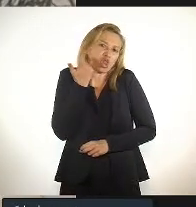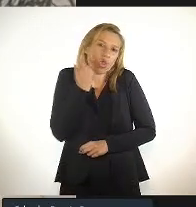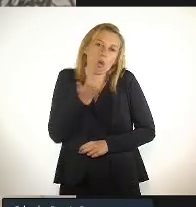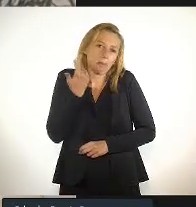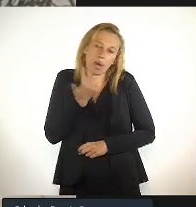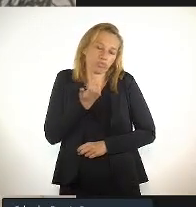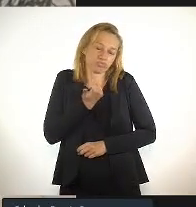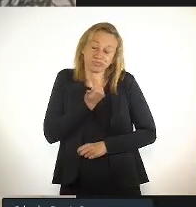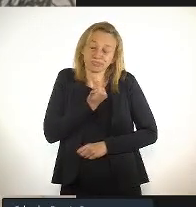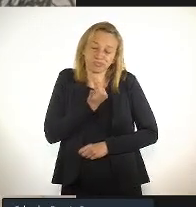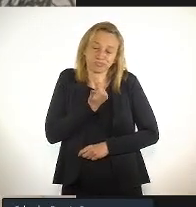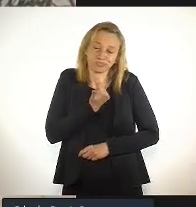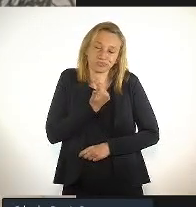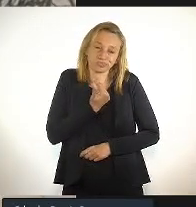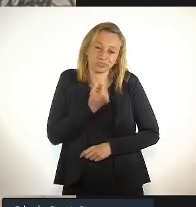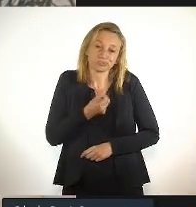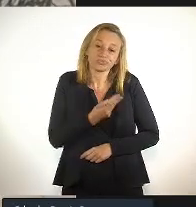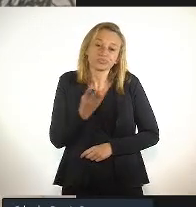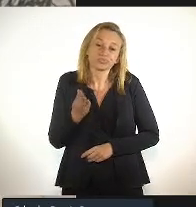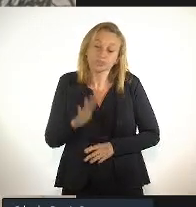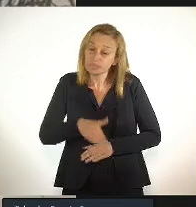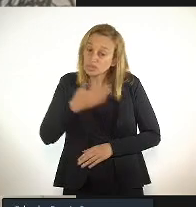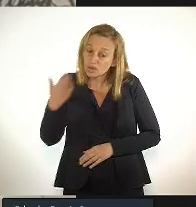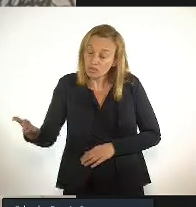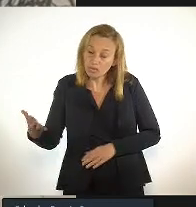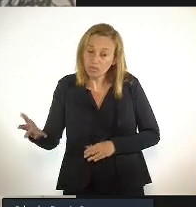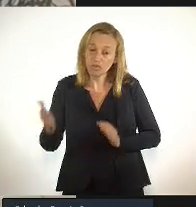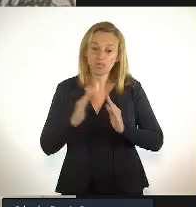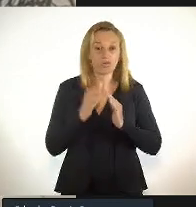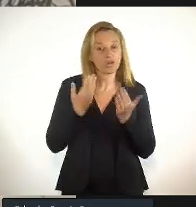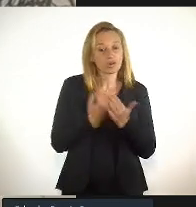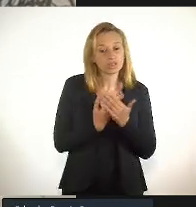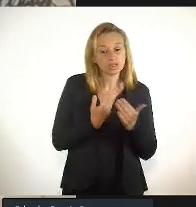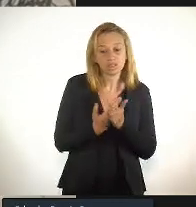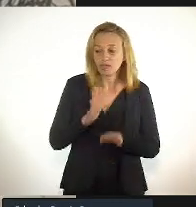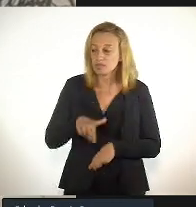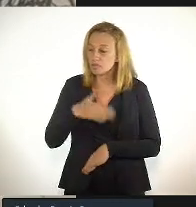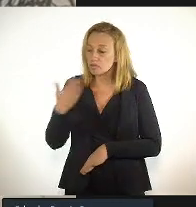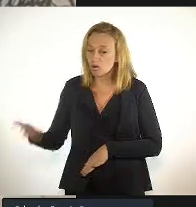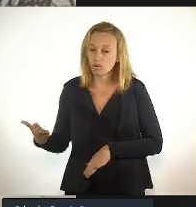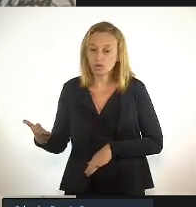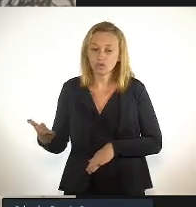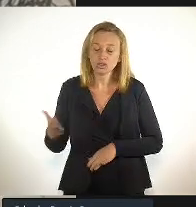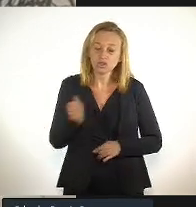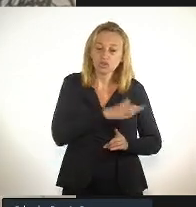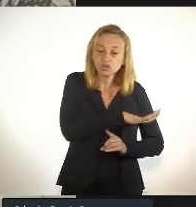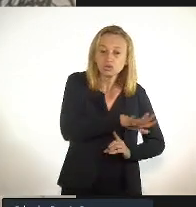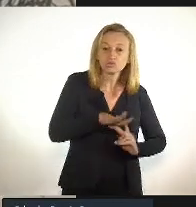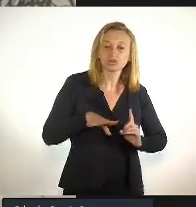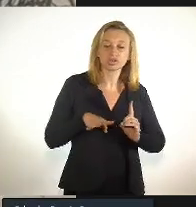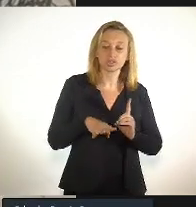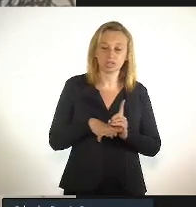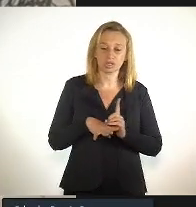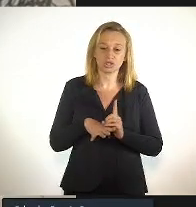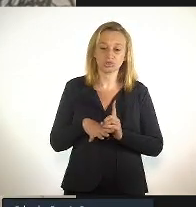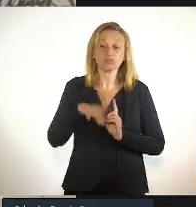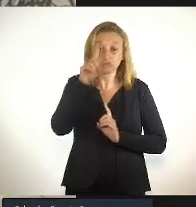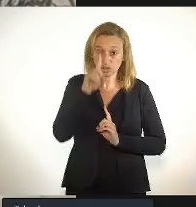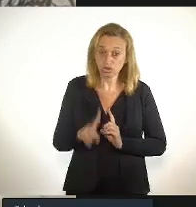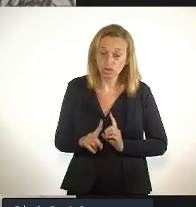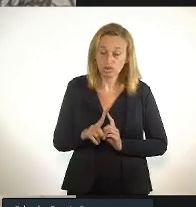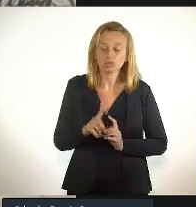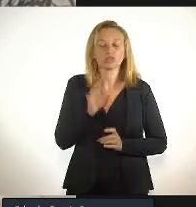o quanto que quem está fora da escola, que quem está fora de uma sociedade de direitos